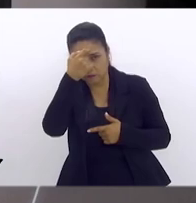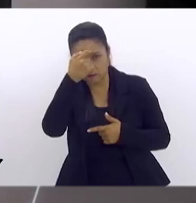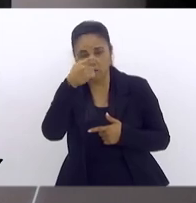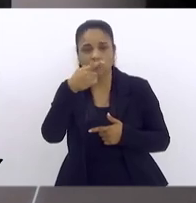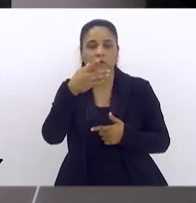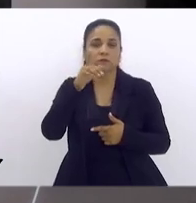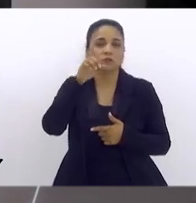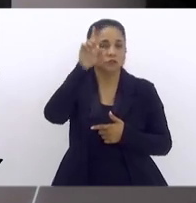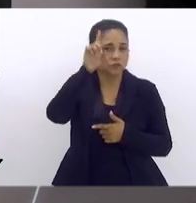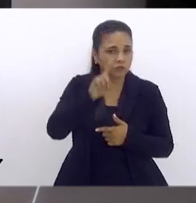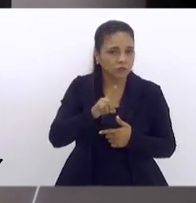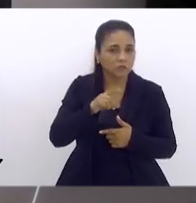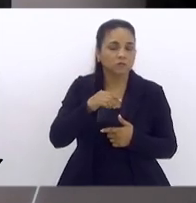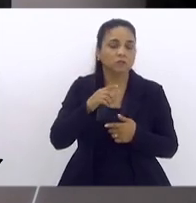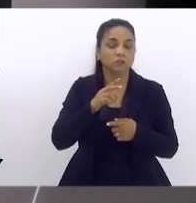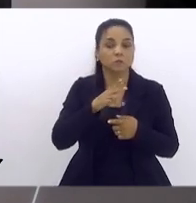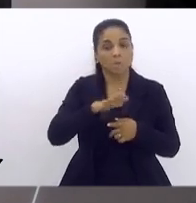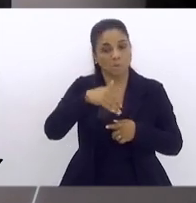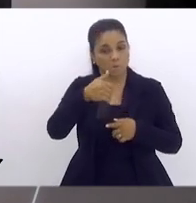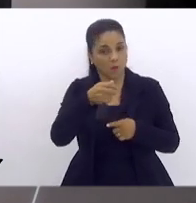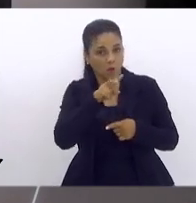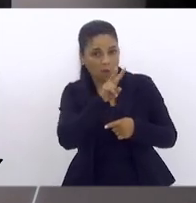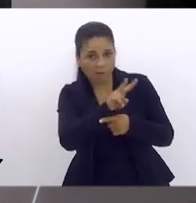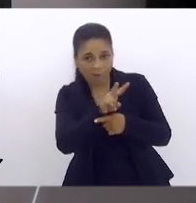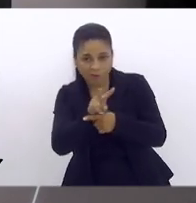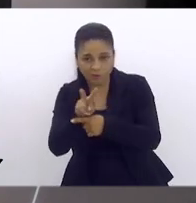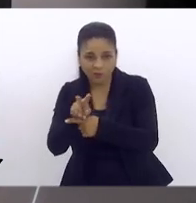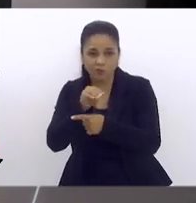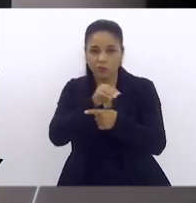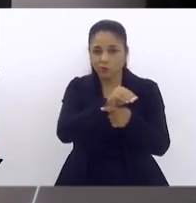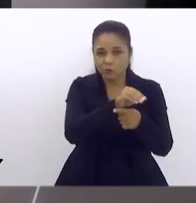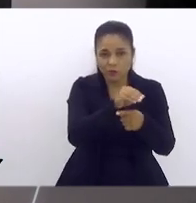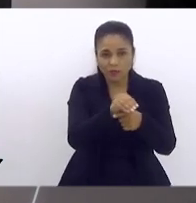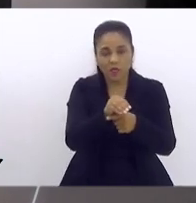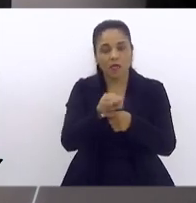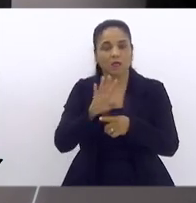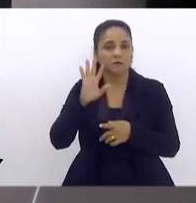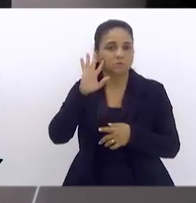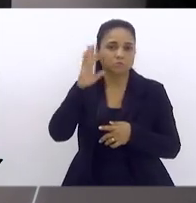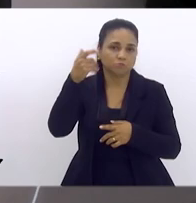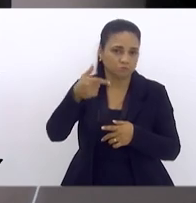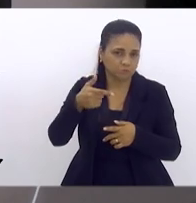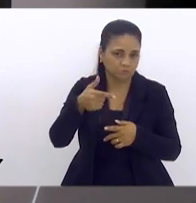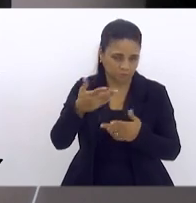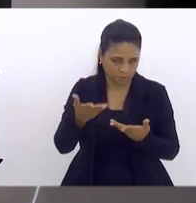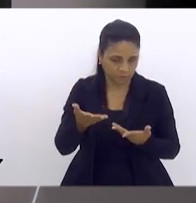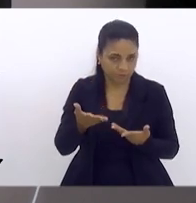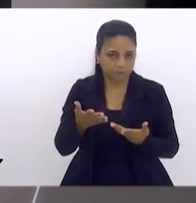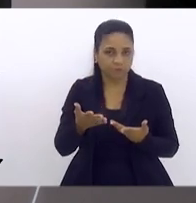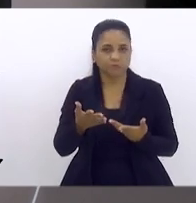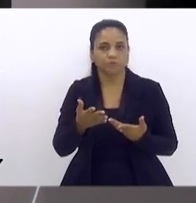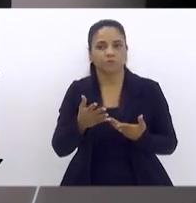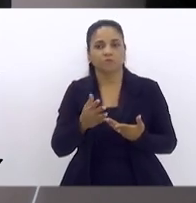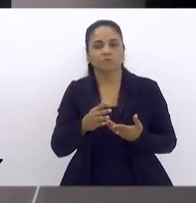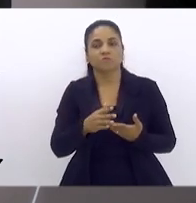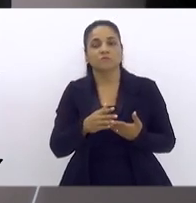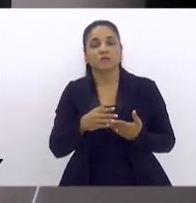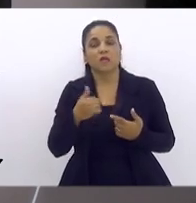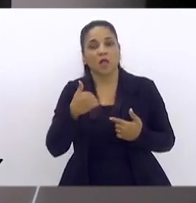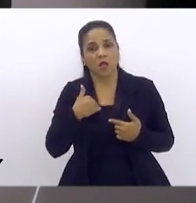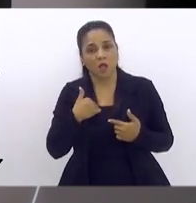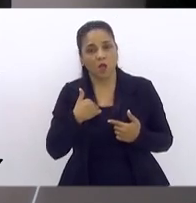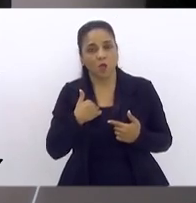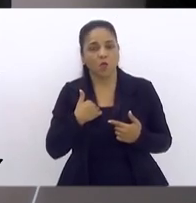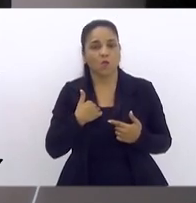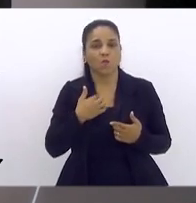melhor a gente consegue protege-los conseguem buscar alguma solução então eu considero é assim essa parte